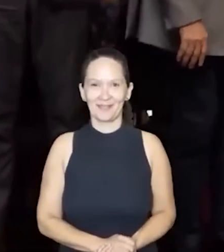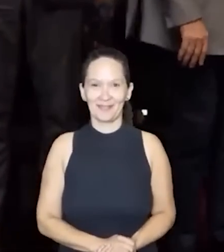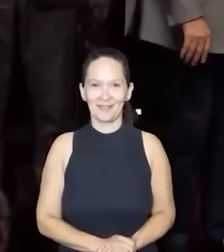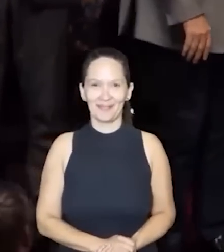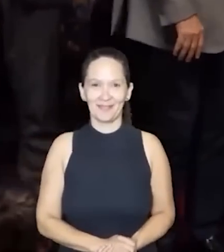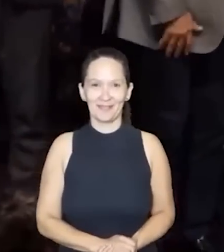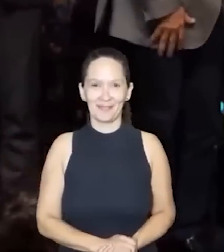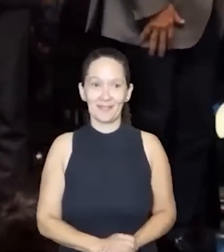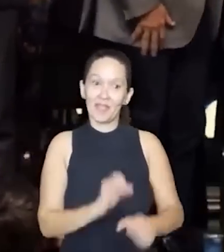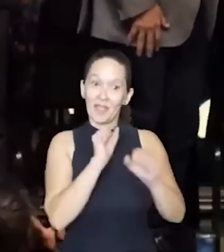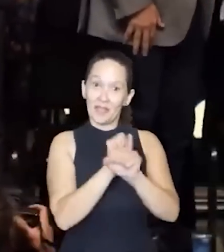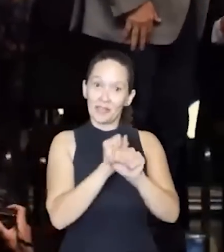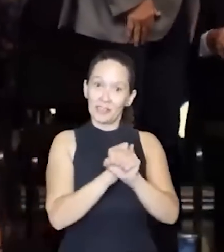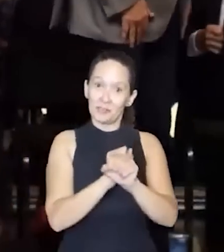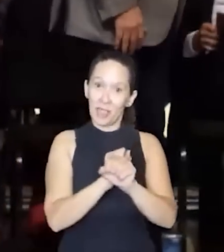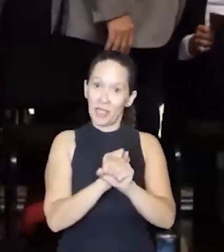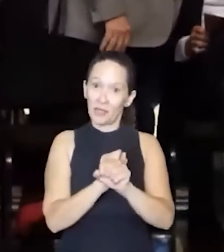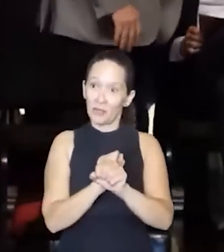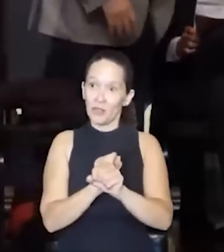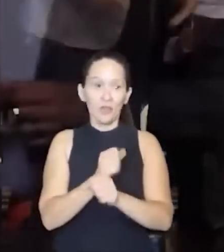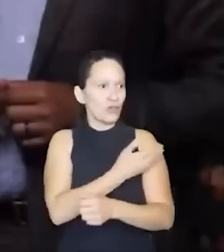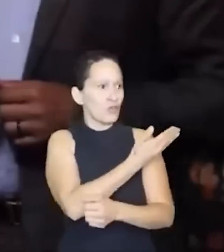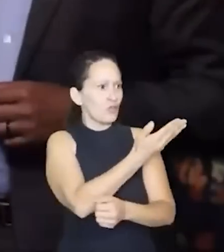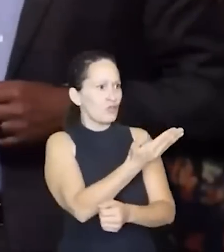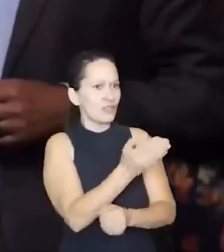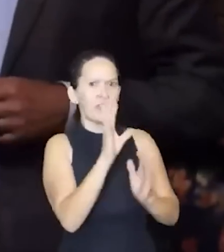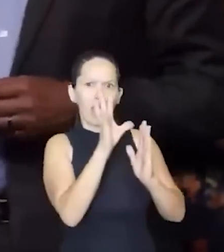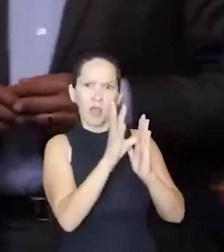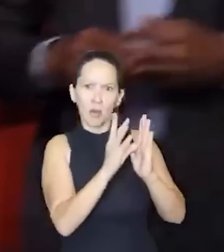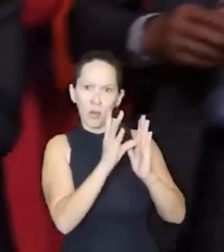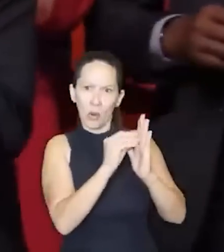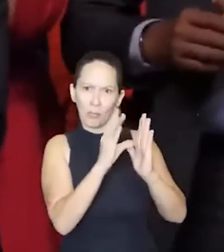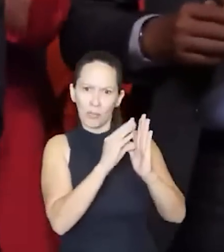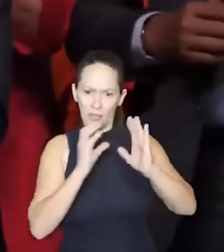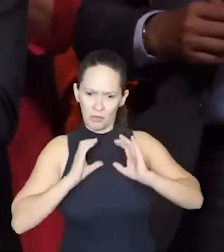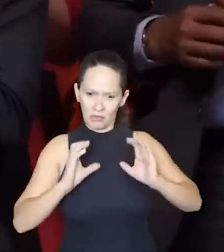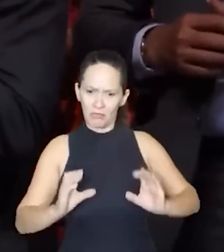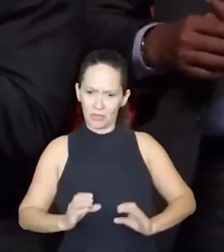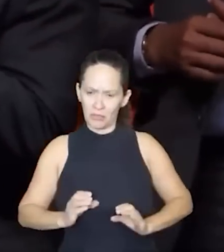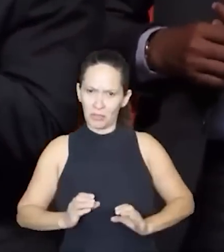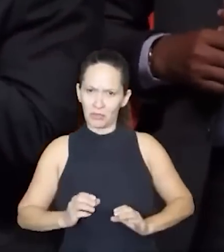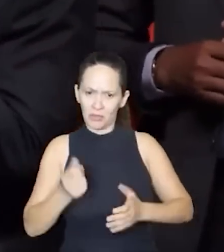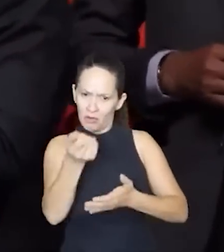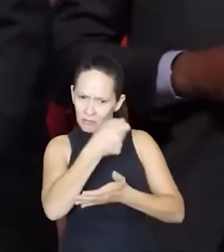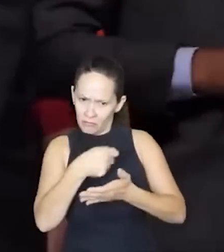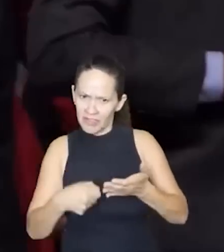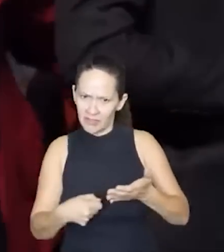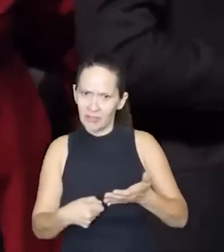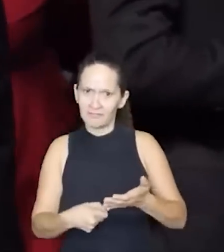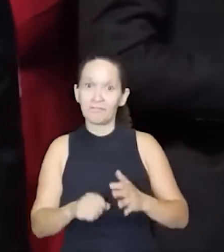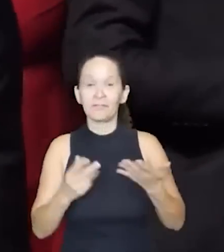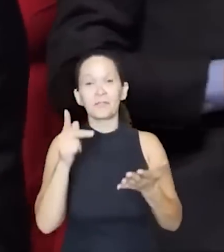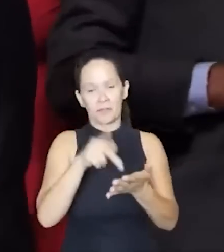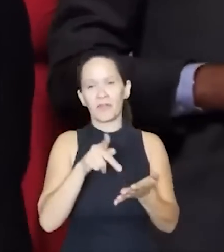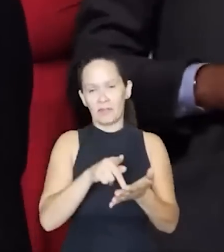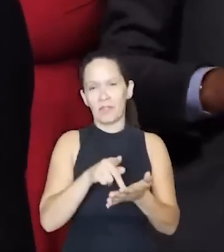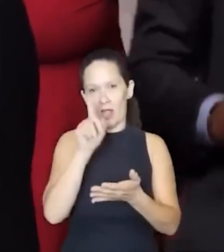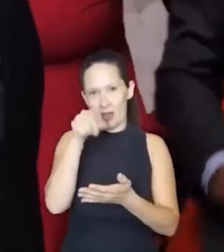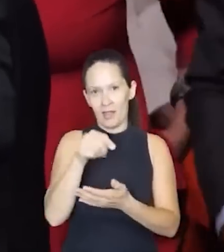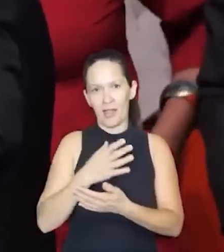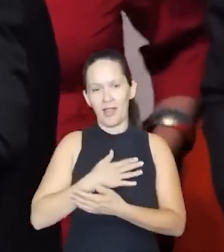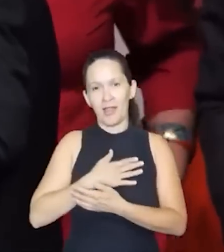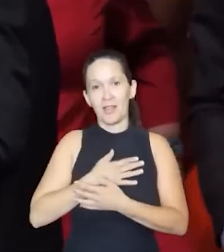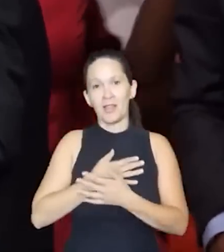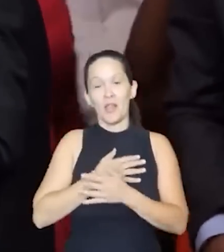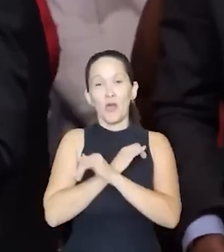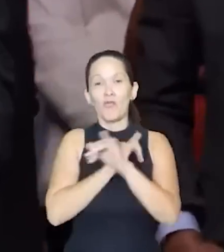Espero que eu seja seguido por muita gente depois da assinatura. Ô, gente, é verdade. Eu vou tocar num